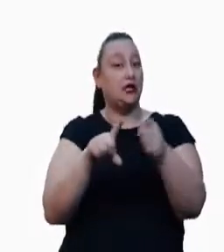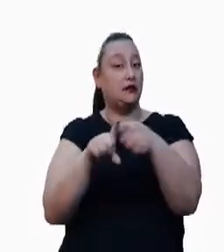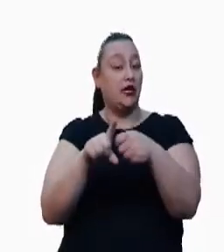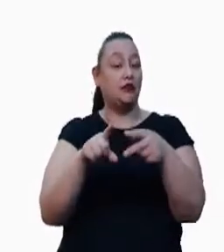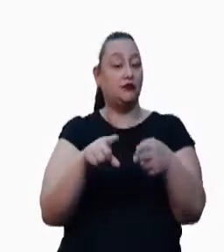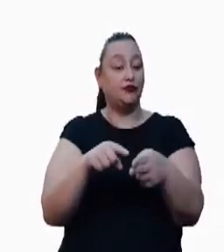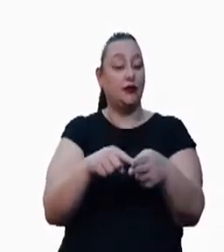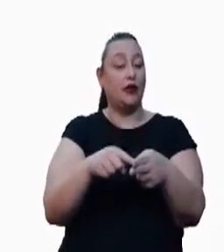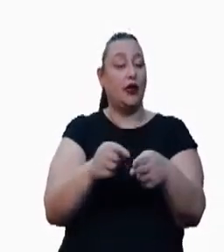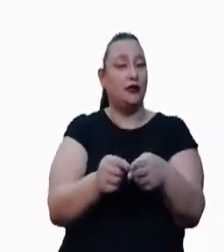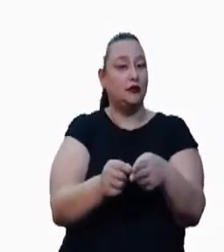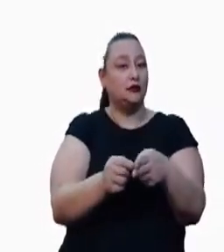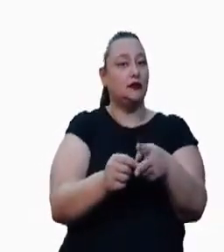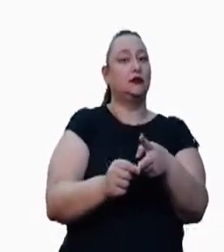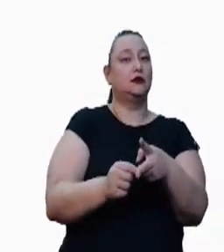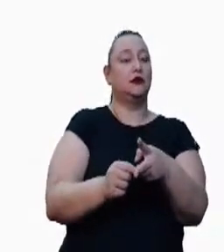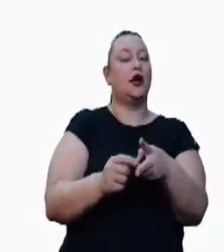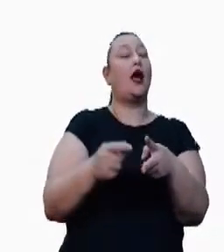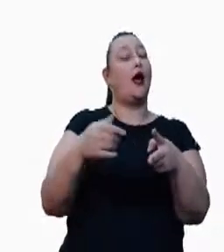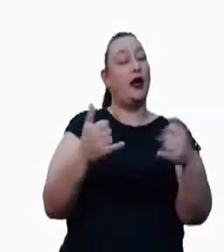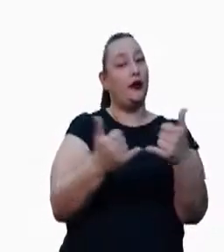o benefício se mantenha.